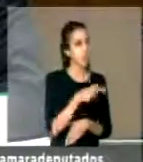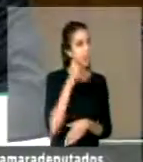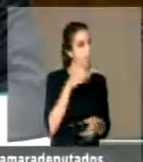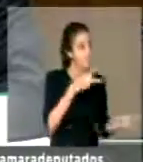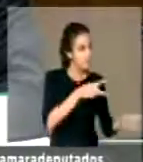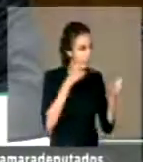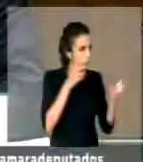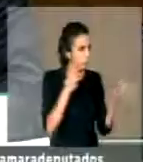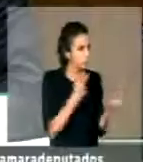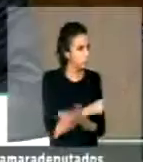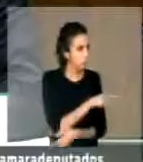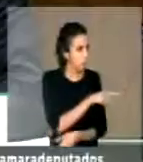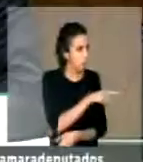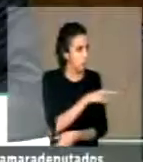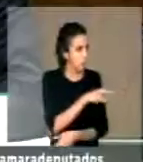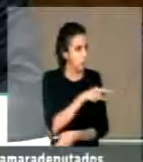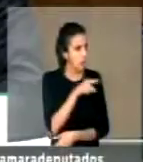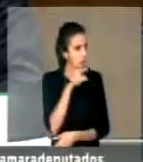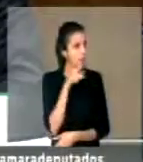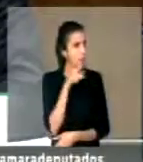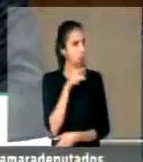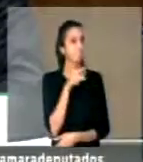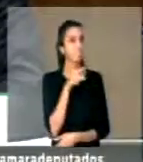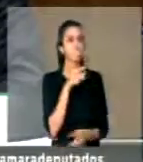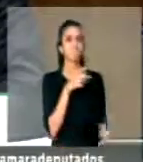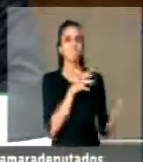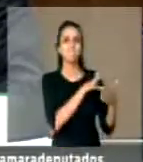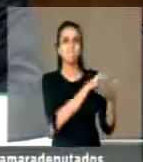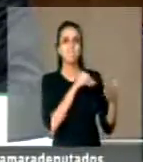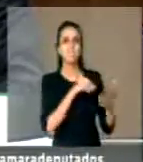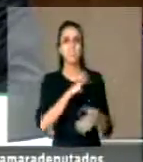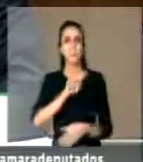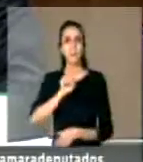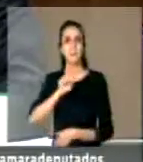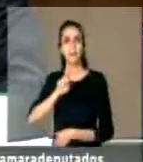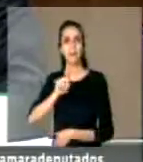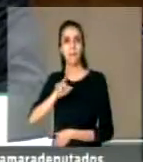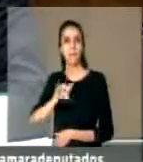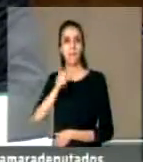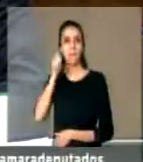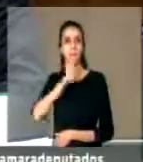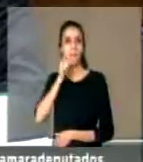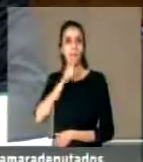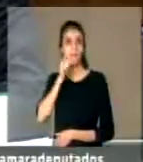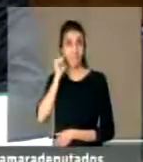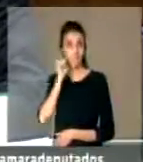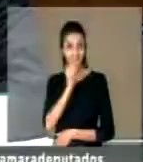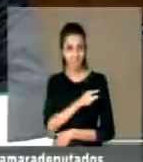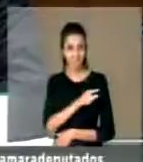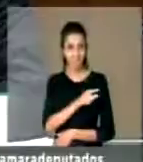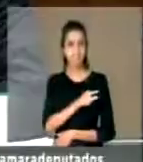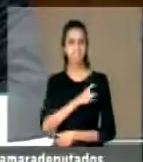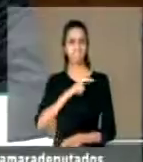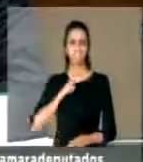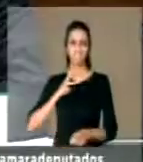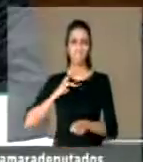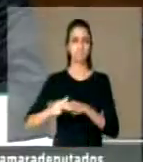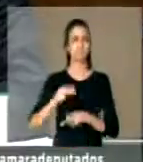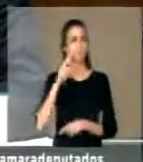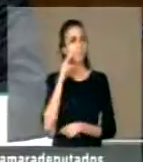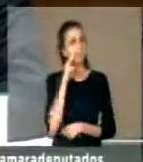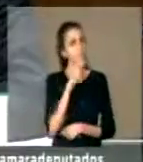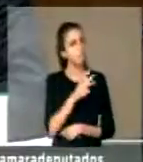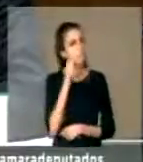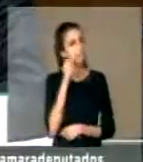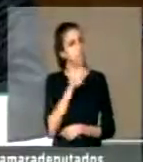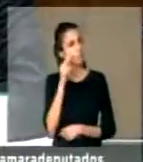ideais revolucionários. Bárbara Pereira de Alencar, a heroína do Crato, que de tanto